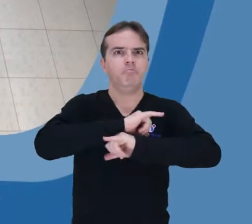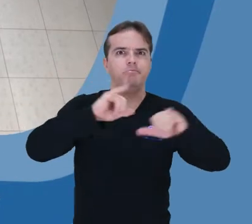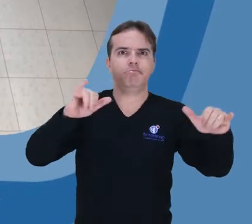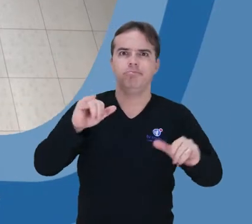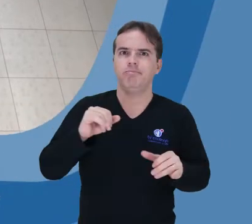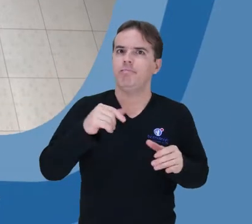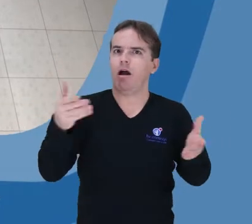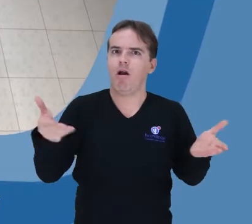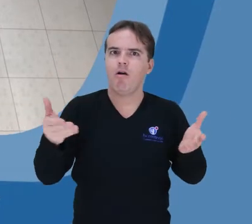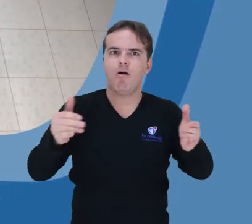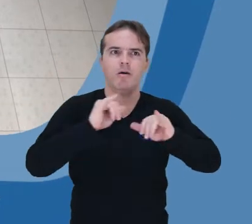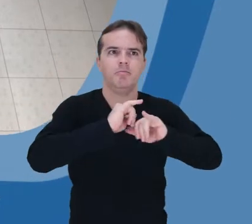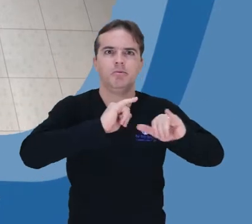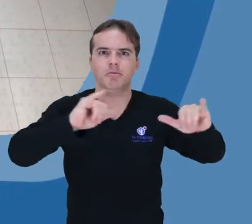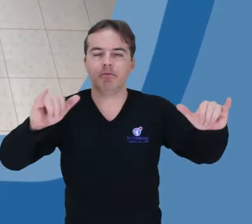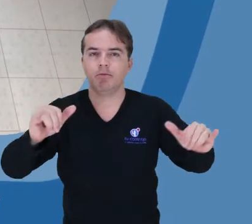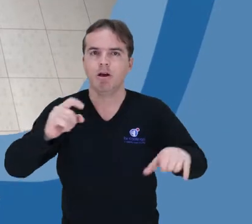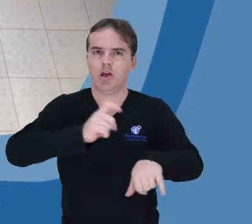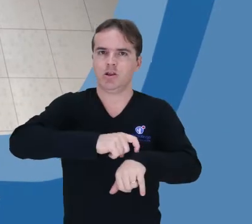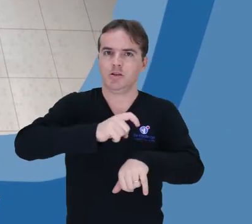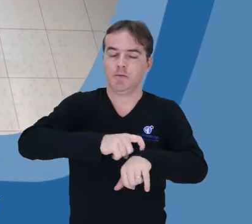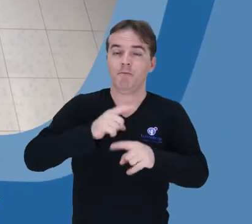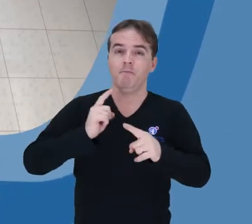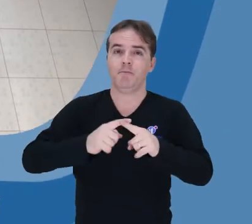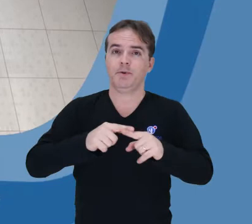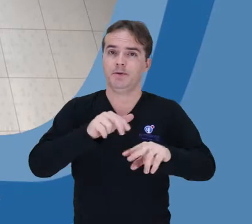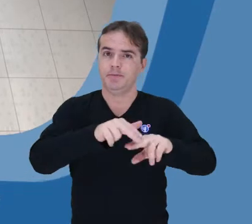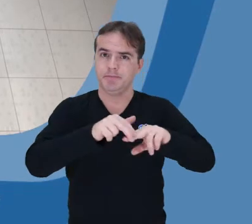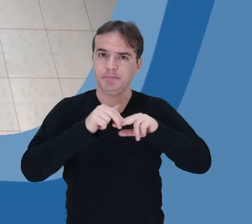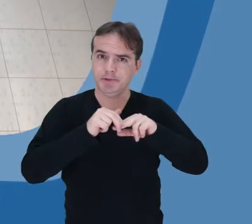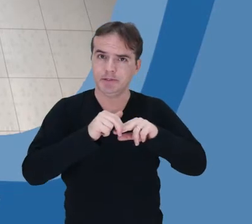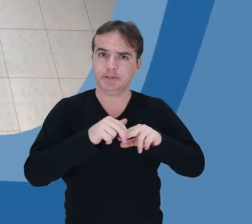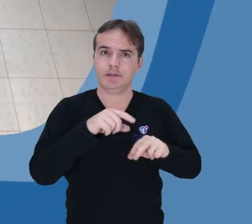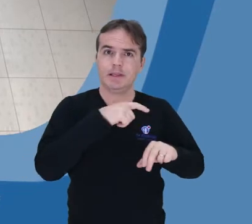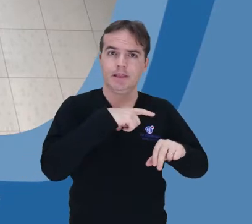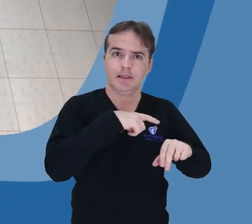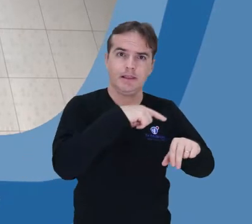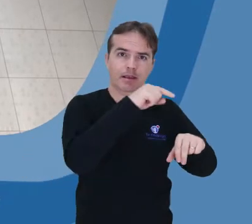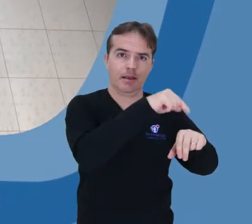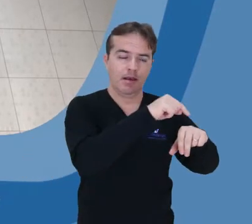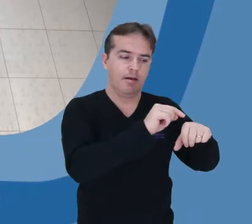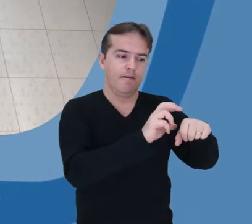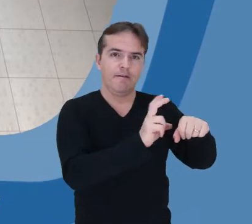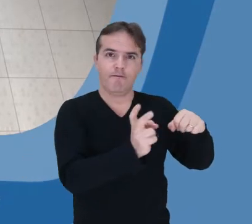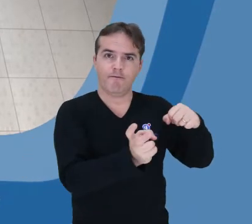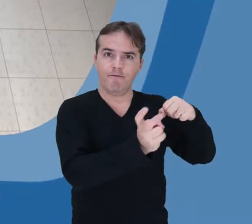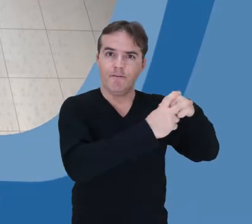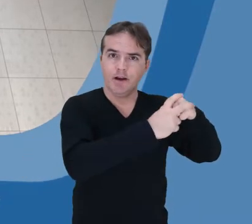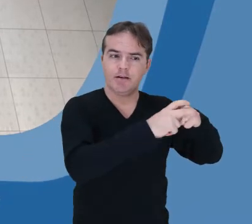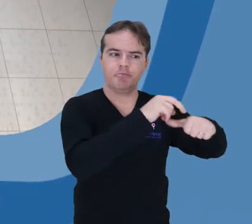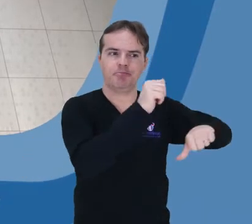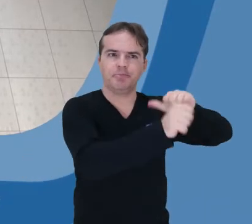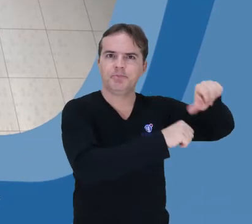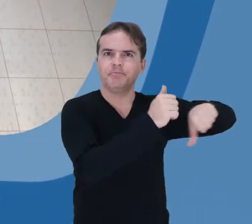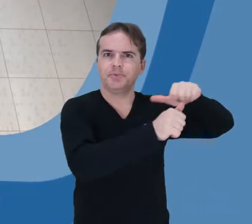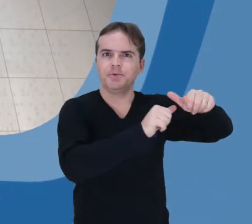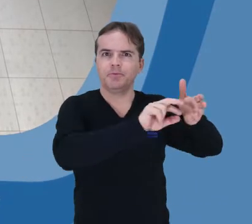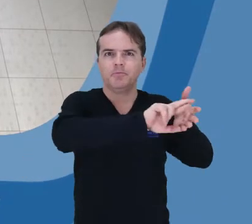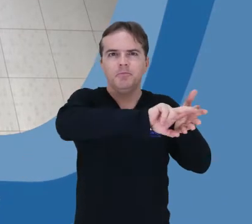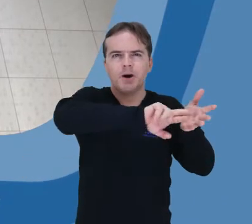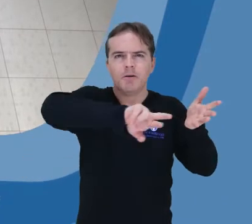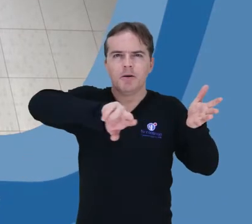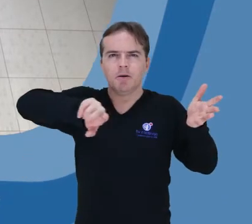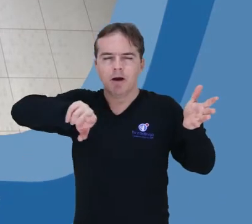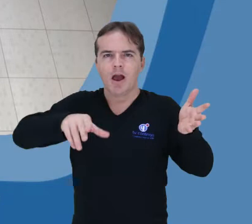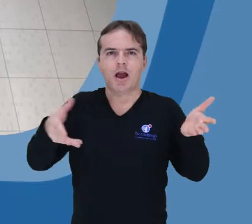repercutido na atualidade, por se tratar de novas variantes virais que têm aparecido ao